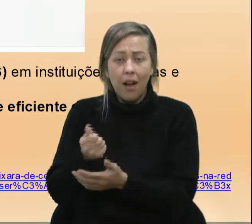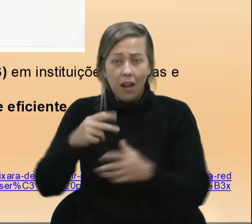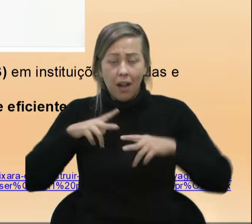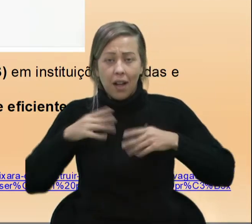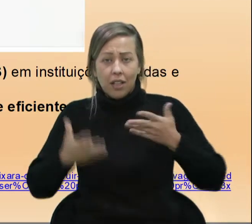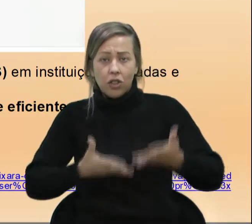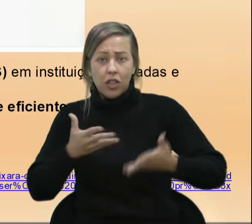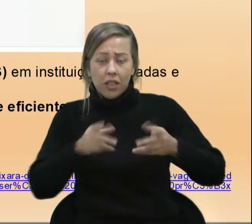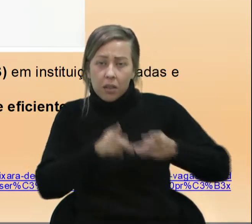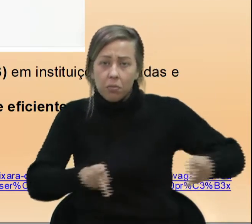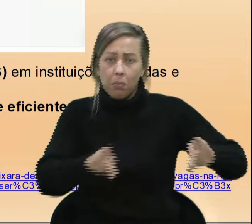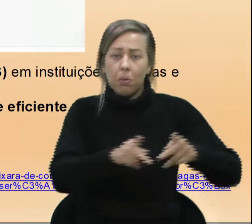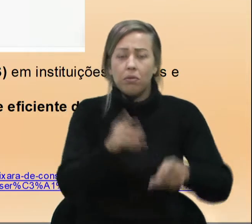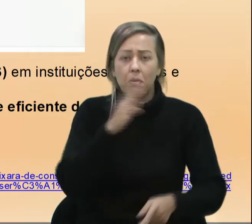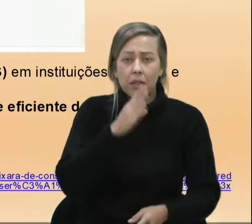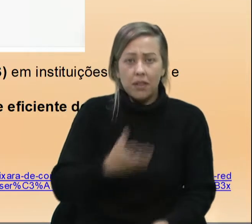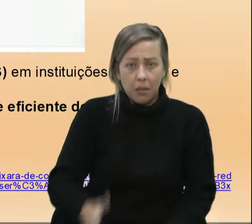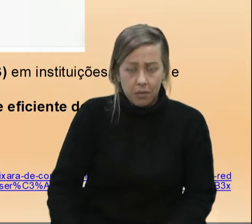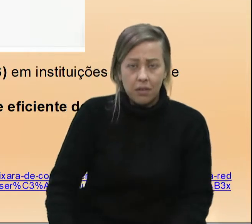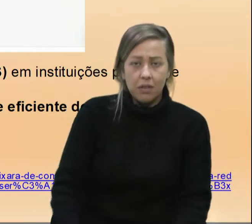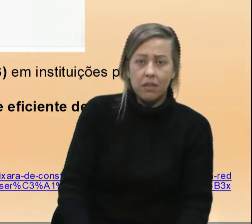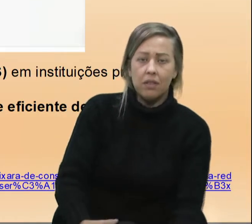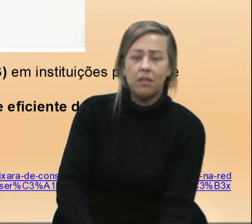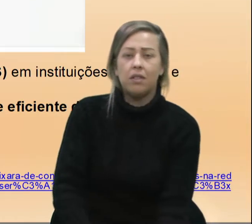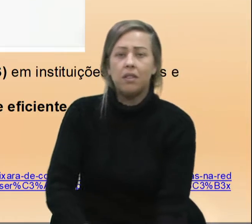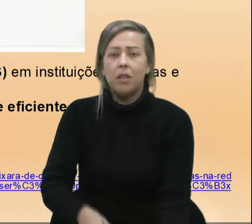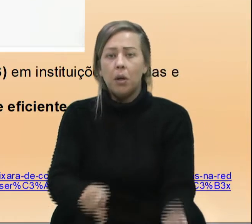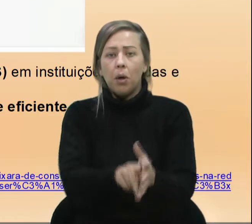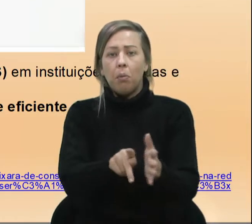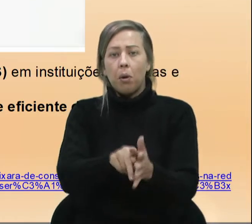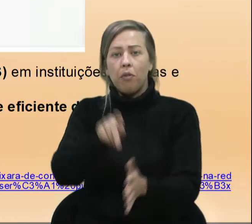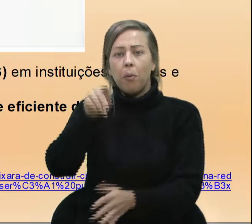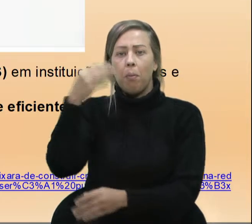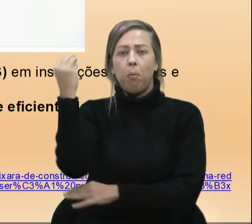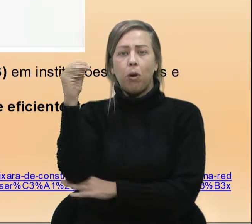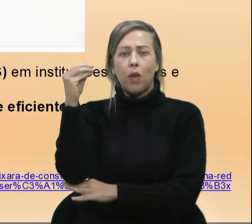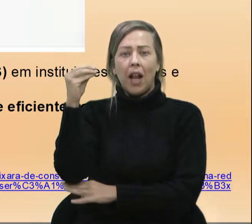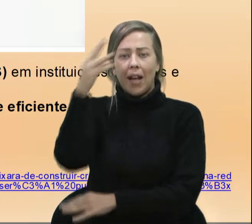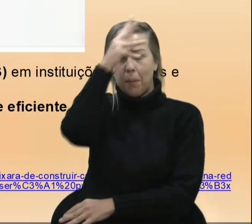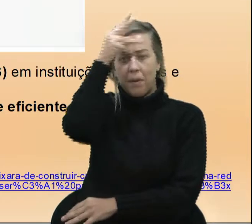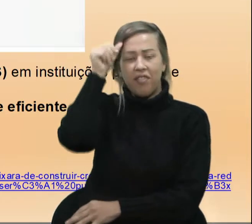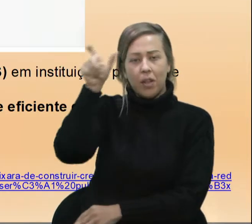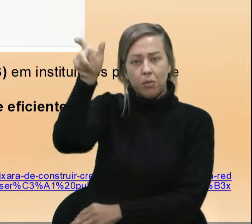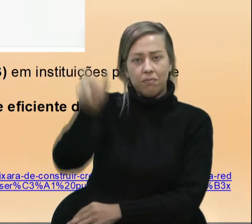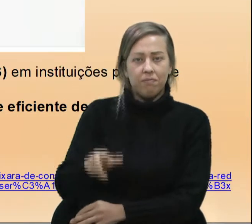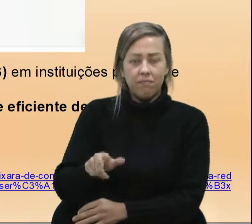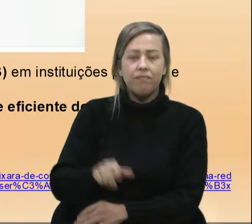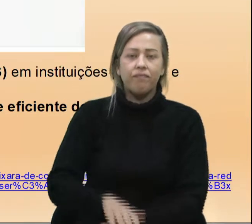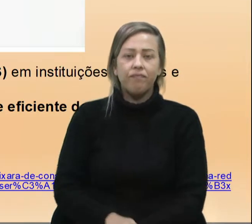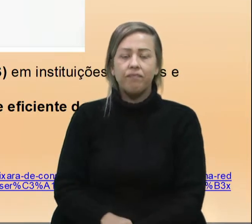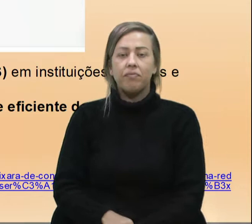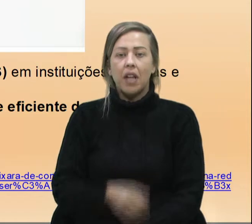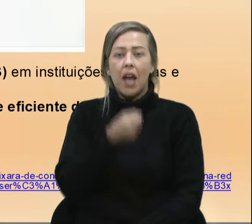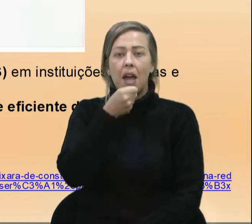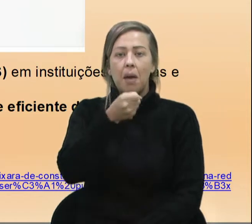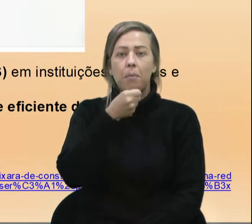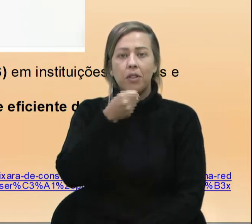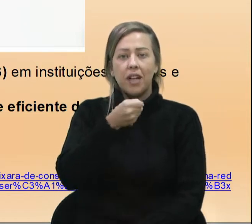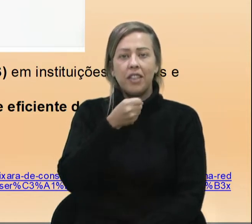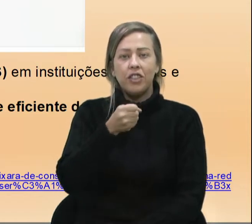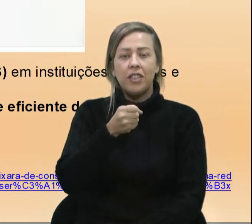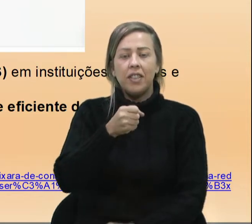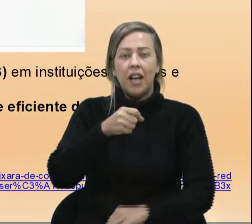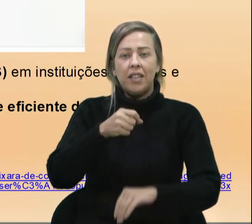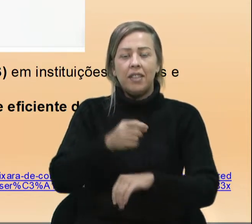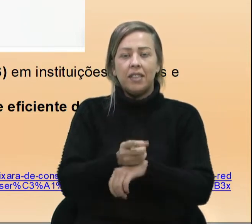atender a população. Frase do prefeito Sebastião Melo. Ou seja, ele disse, reportagem de ZH de dias